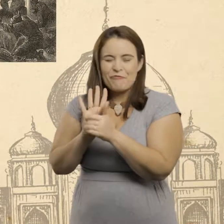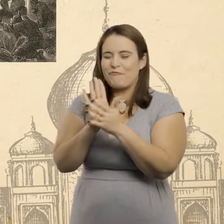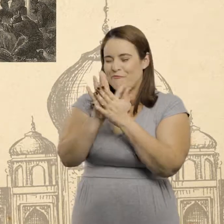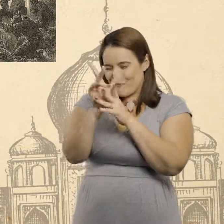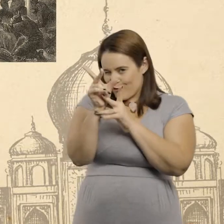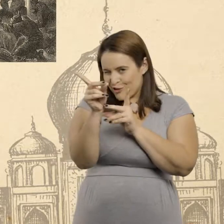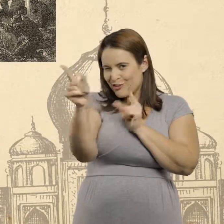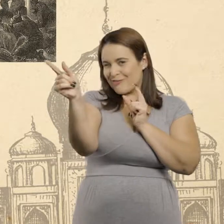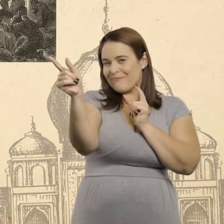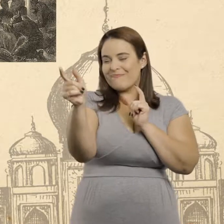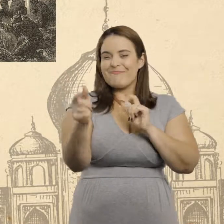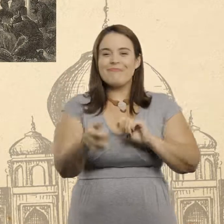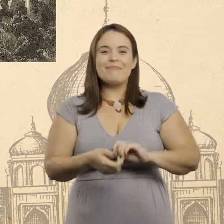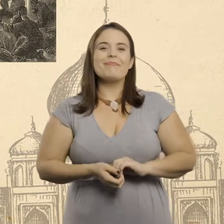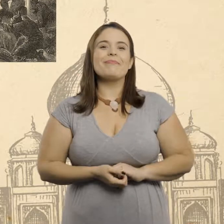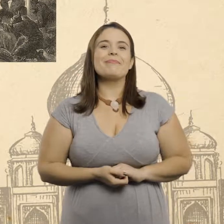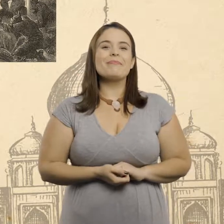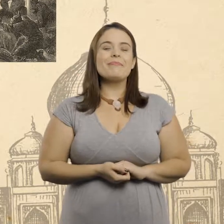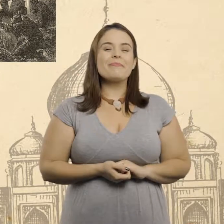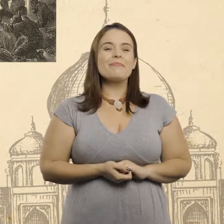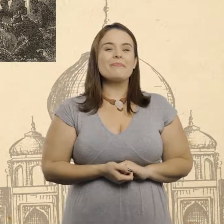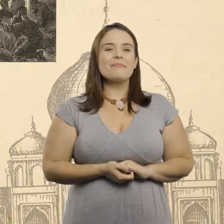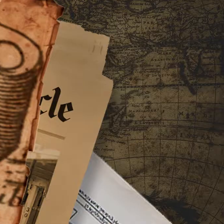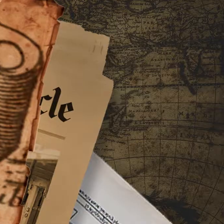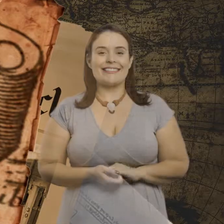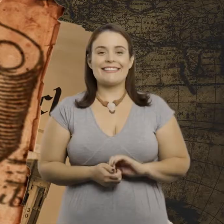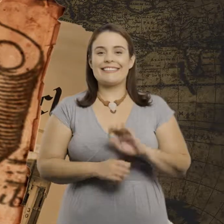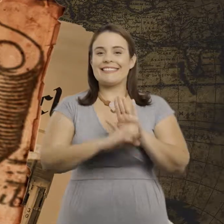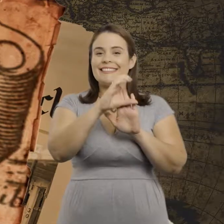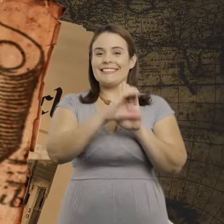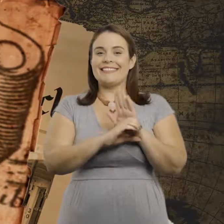guia já tinham fugido.